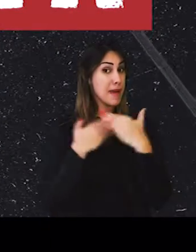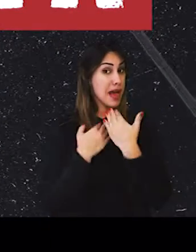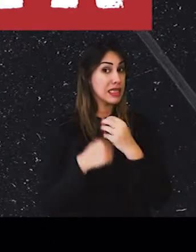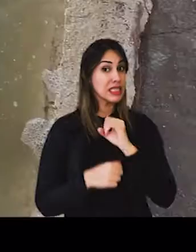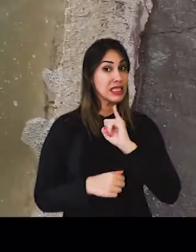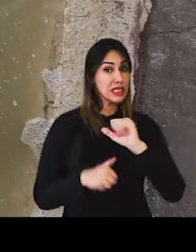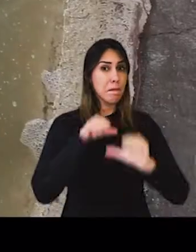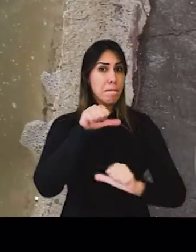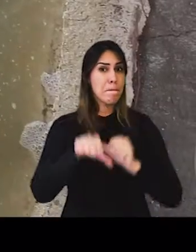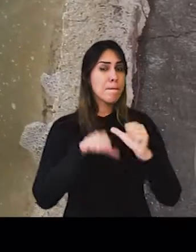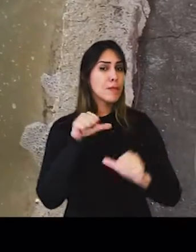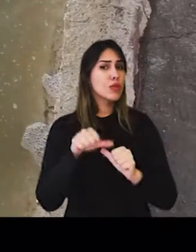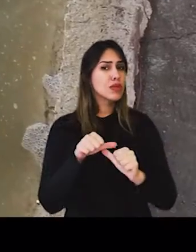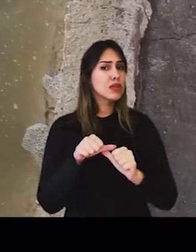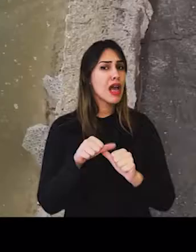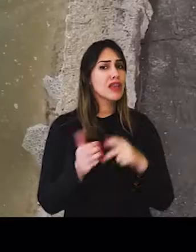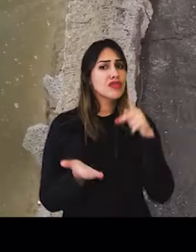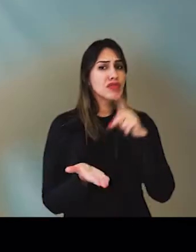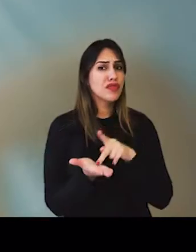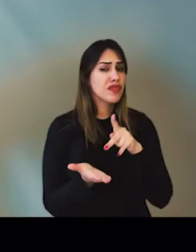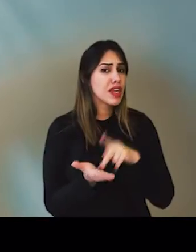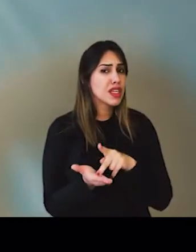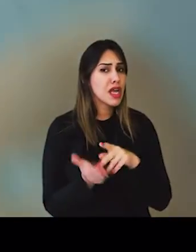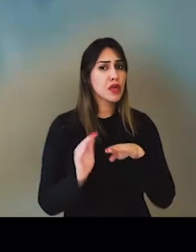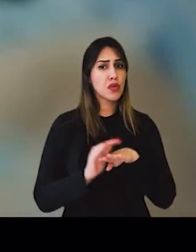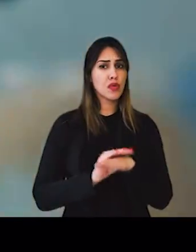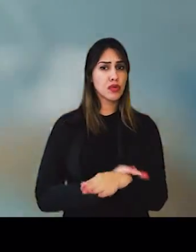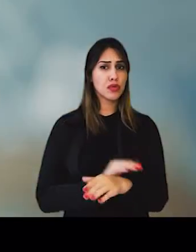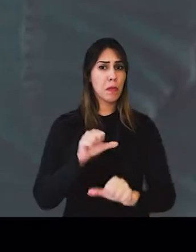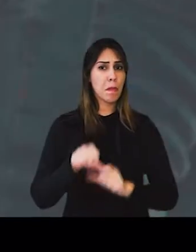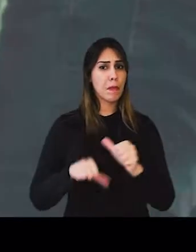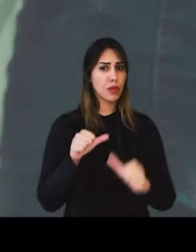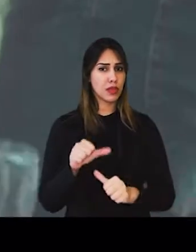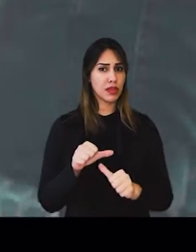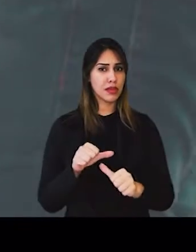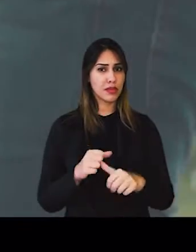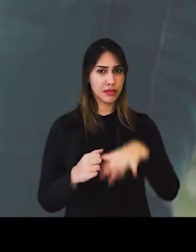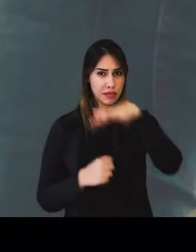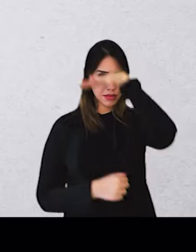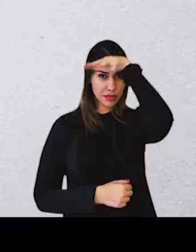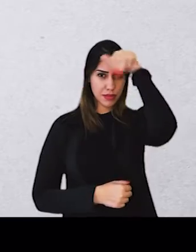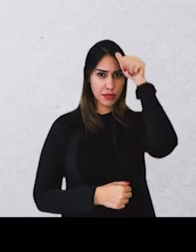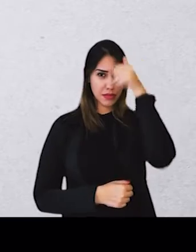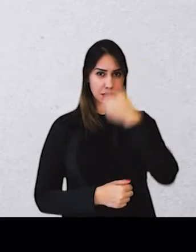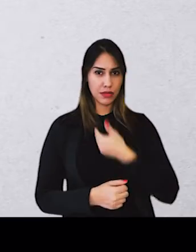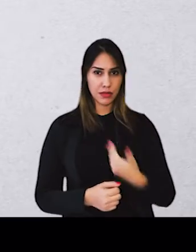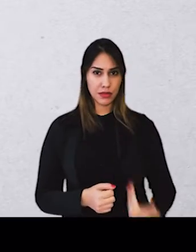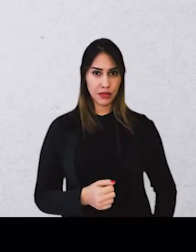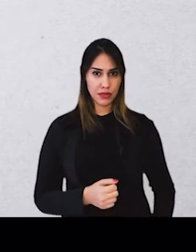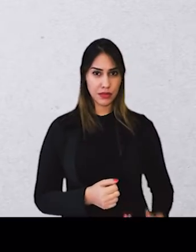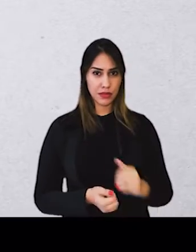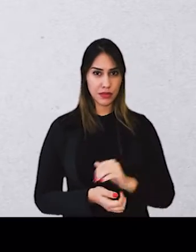mata. E só assim, mudando nossos hábitos, será possível eliminar esse perigo. Governo de Mato Grosso.